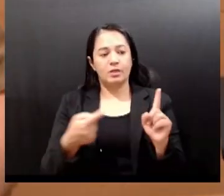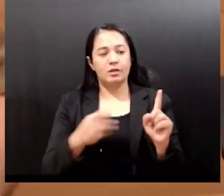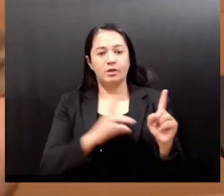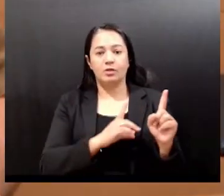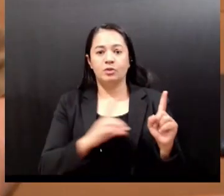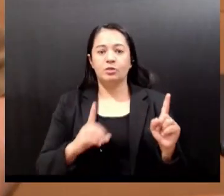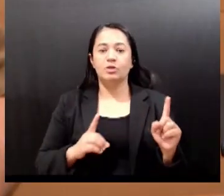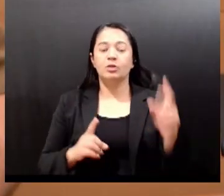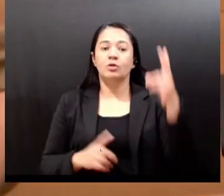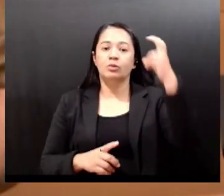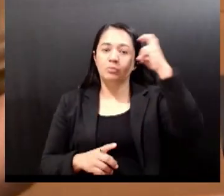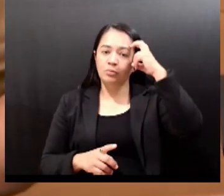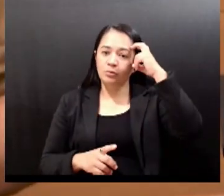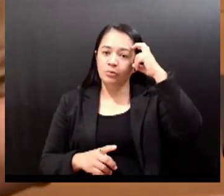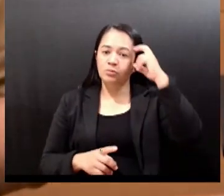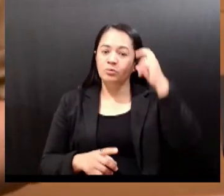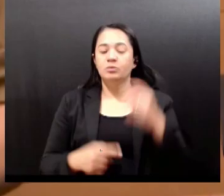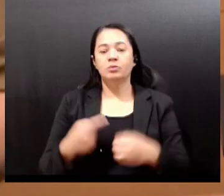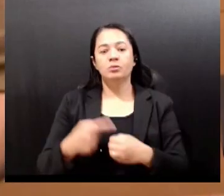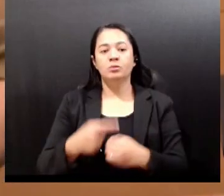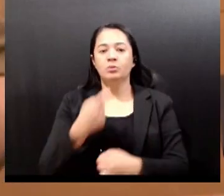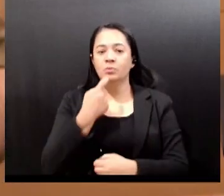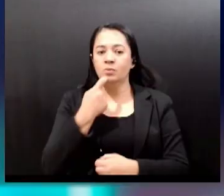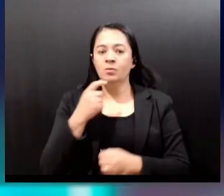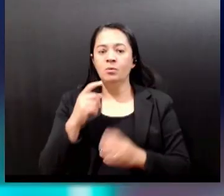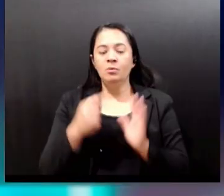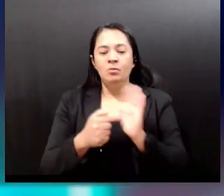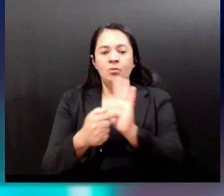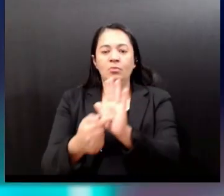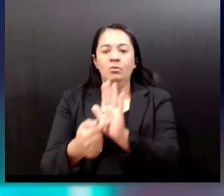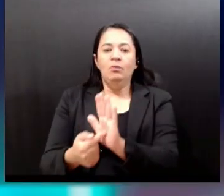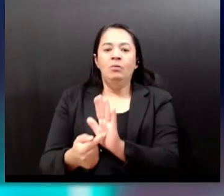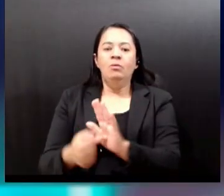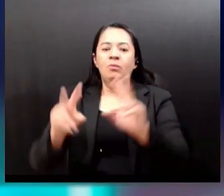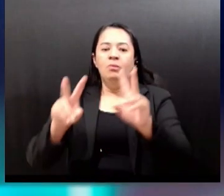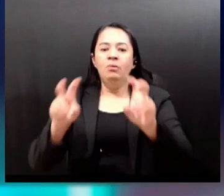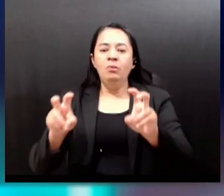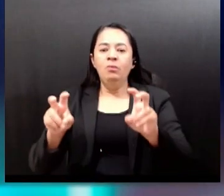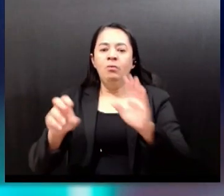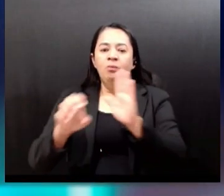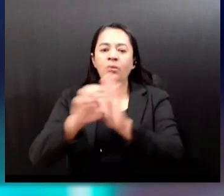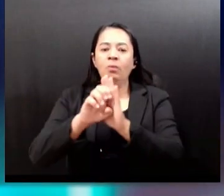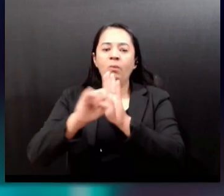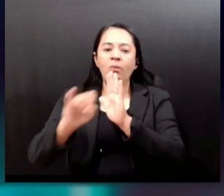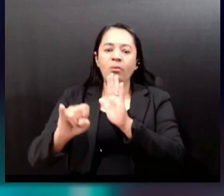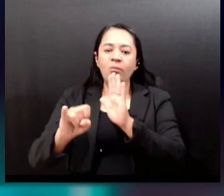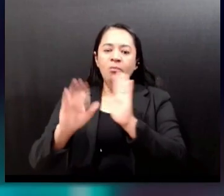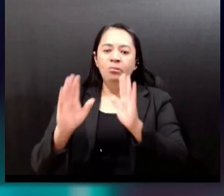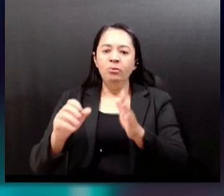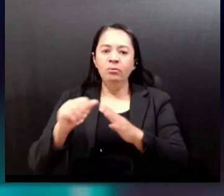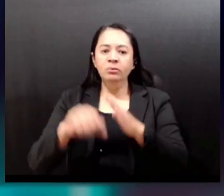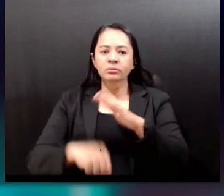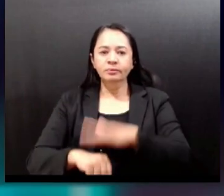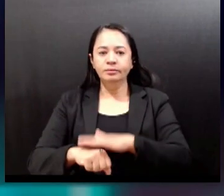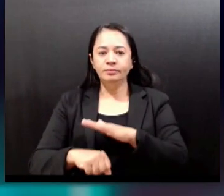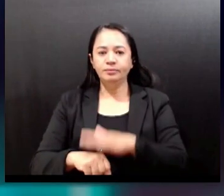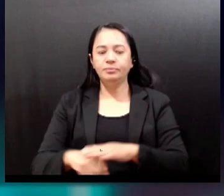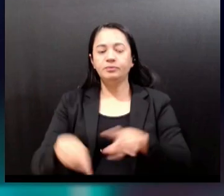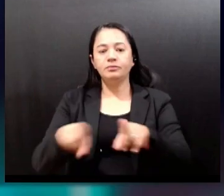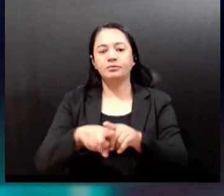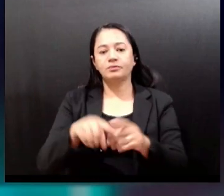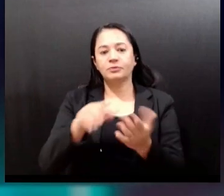Gabriel Rapassi, que fez uma apresentação sobre o edital que fora realizado e o repasse para